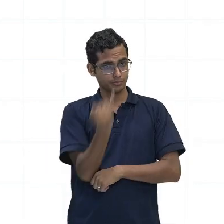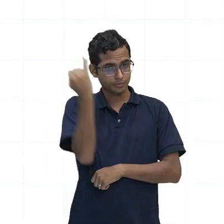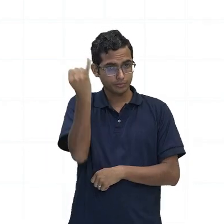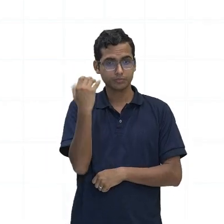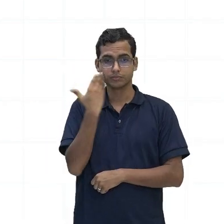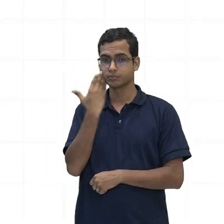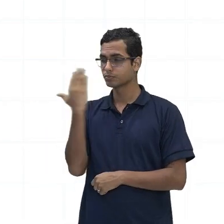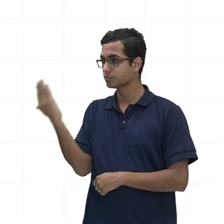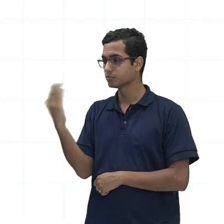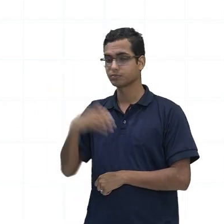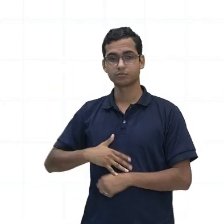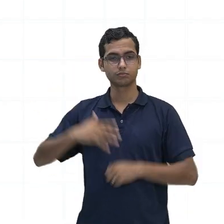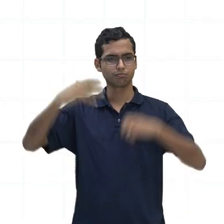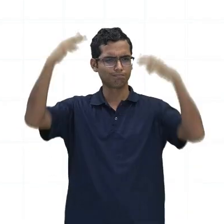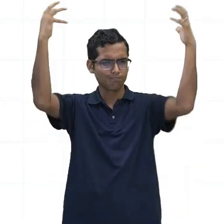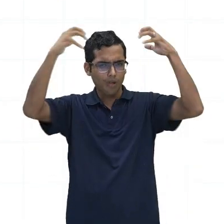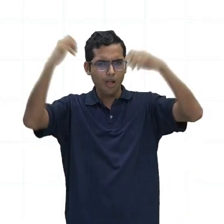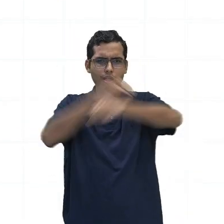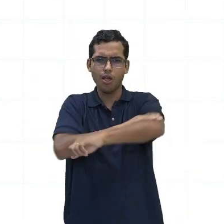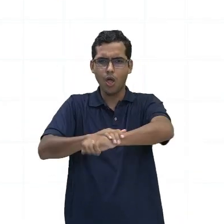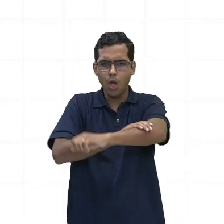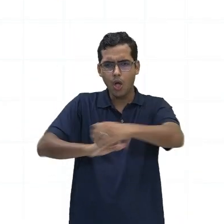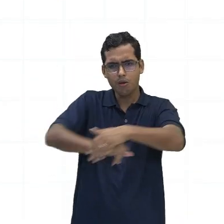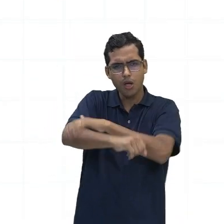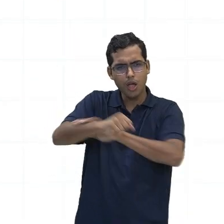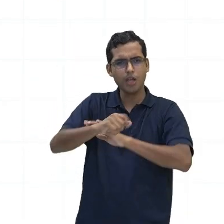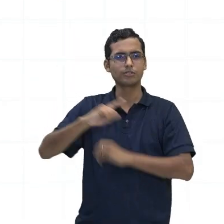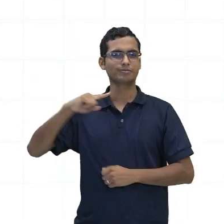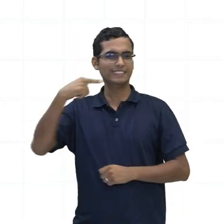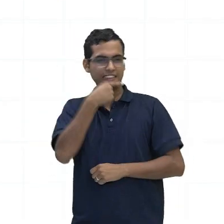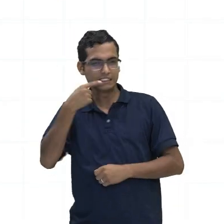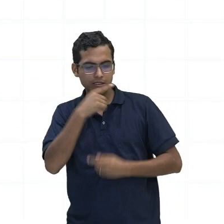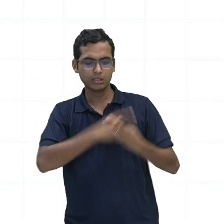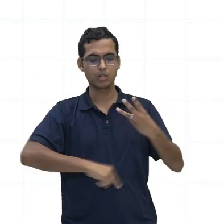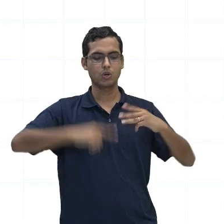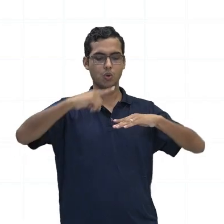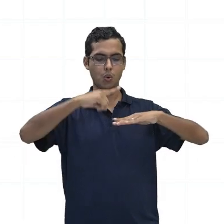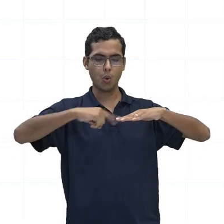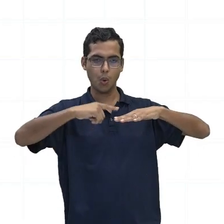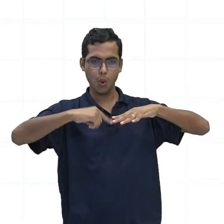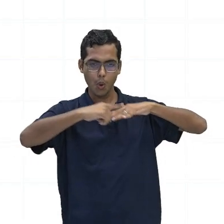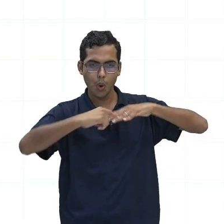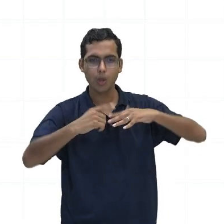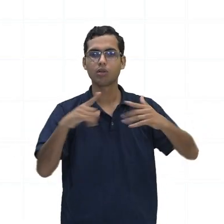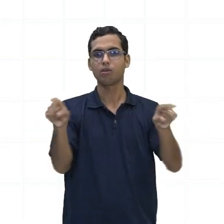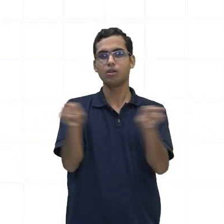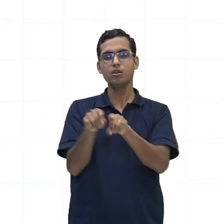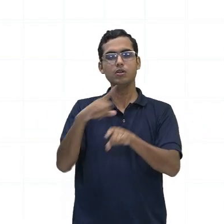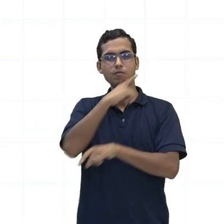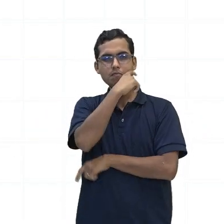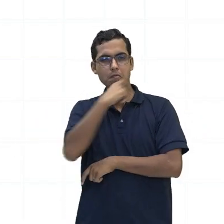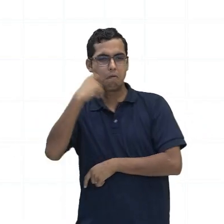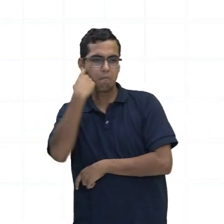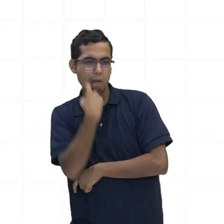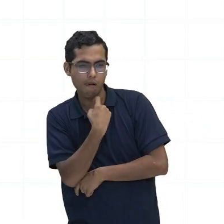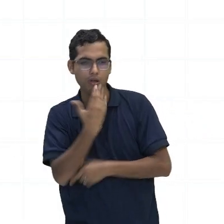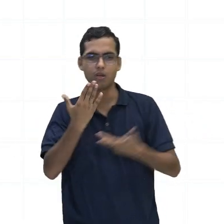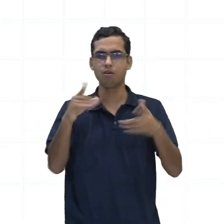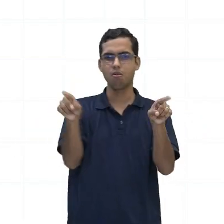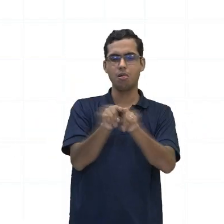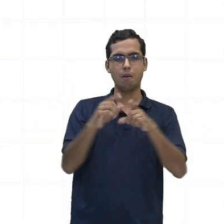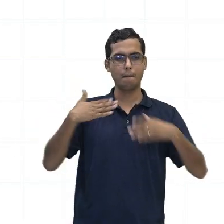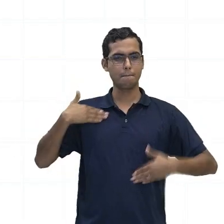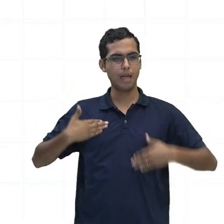só. Banho, escovação dos dentes, cuidado com as unhas, cuidado com os cabelos, pelos e barba, cuidados com a